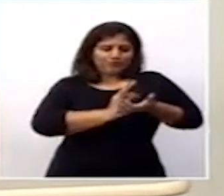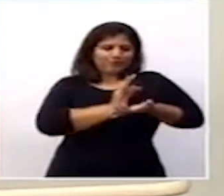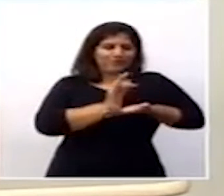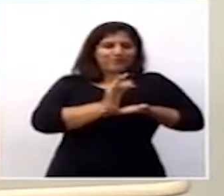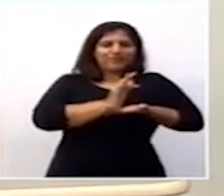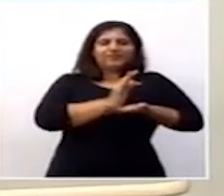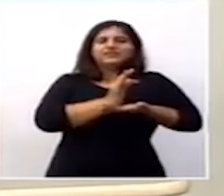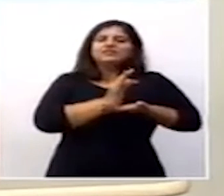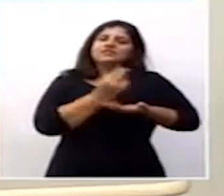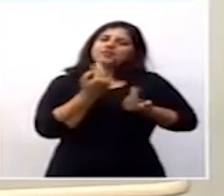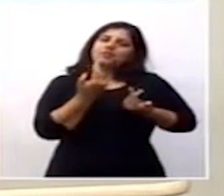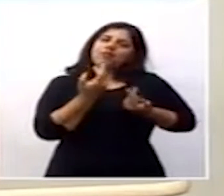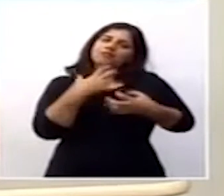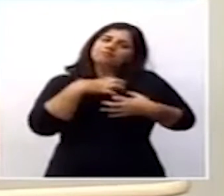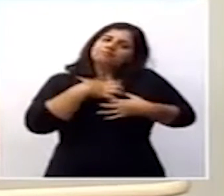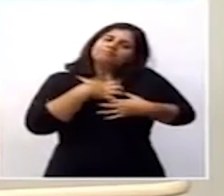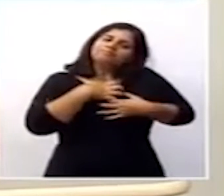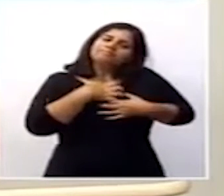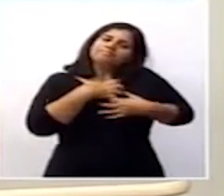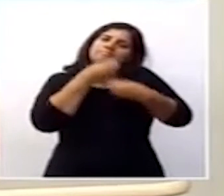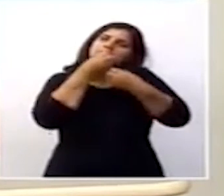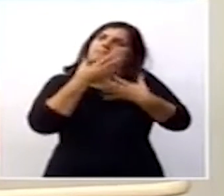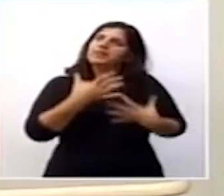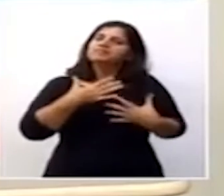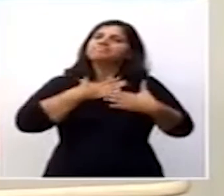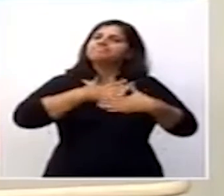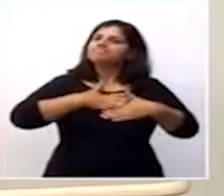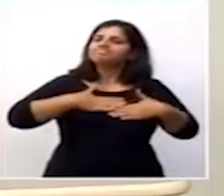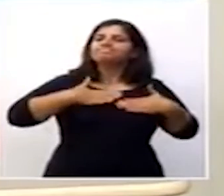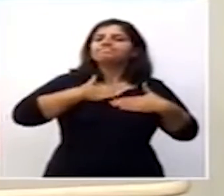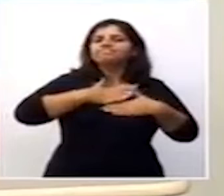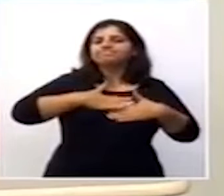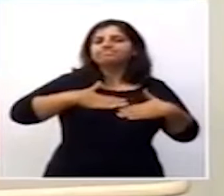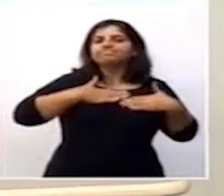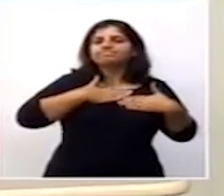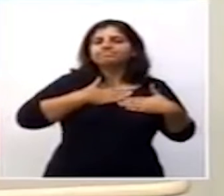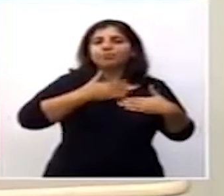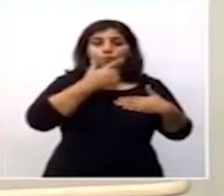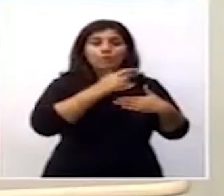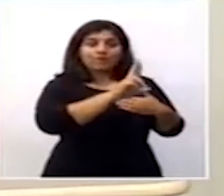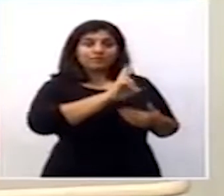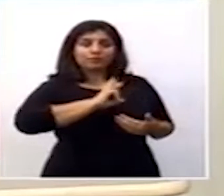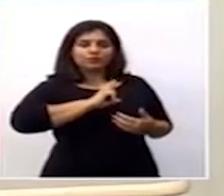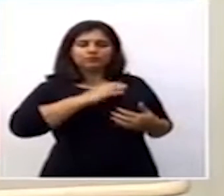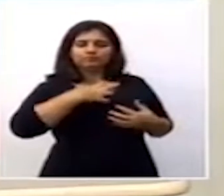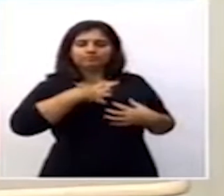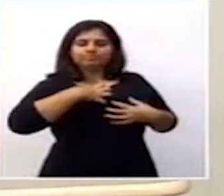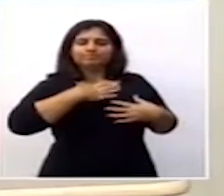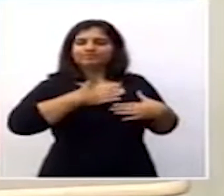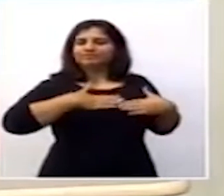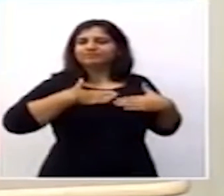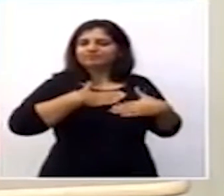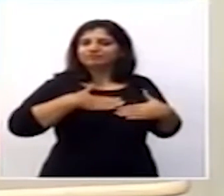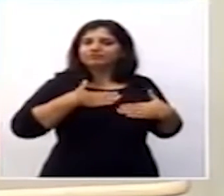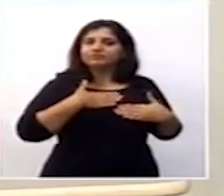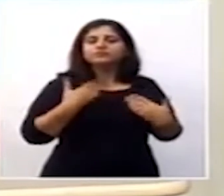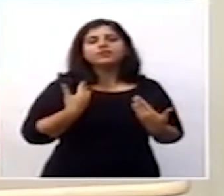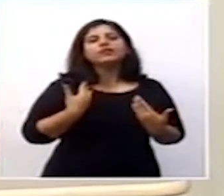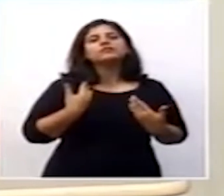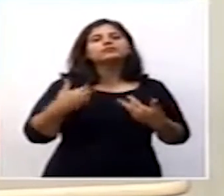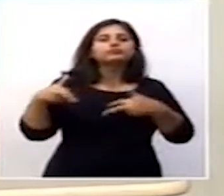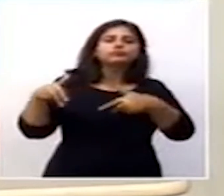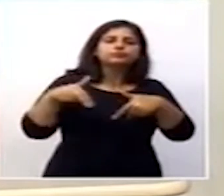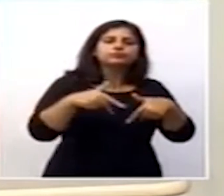ali, porque ele se sentiu tão bem com o que o Dalma falou, né? E ele foi para a